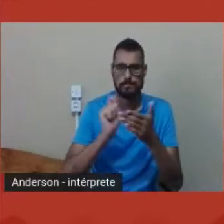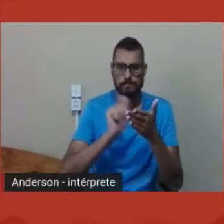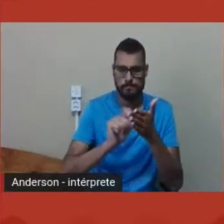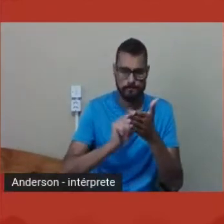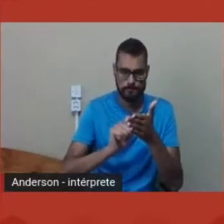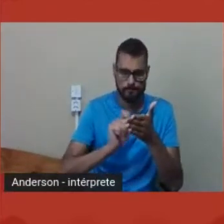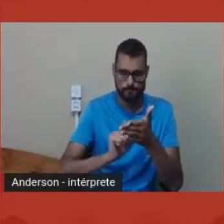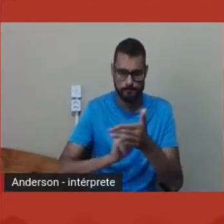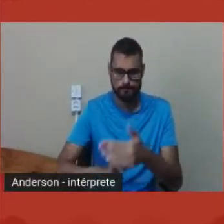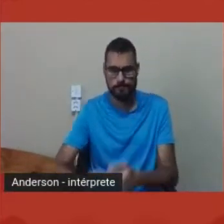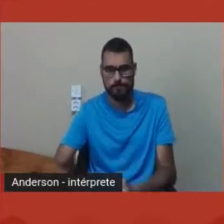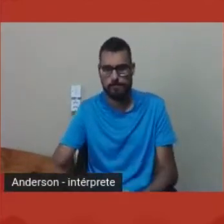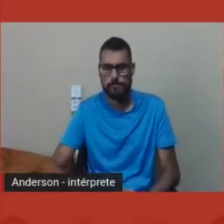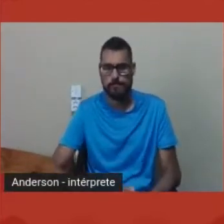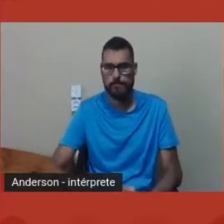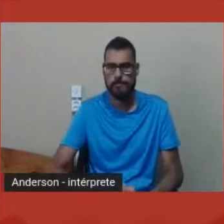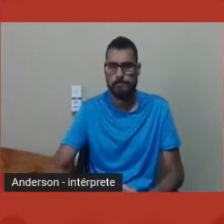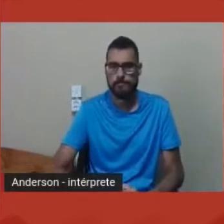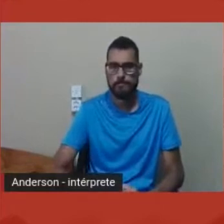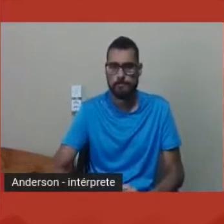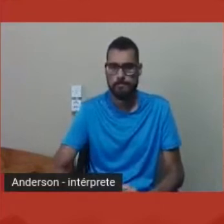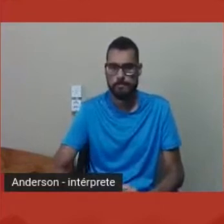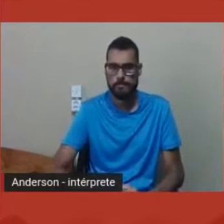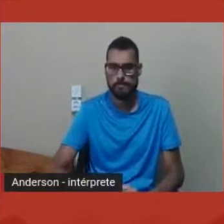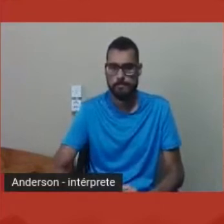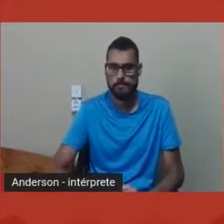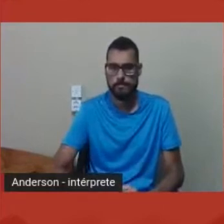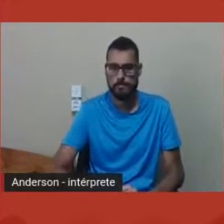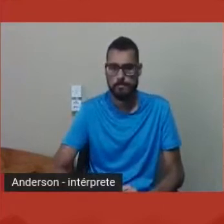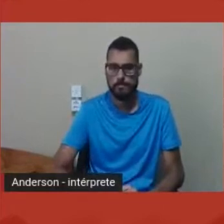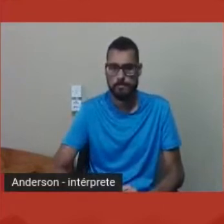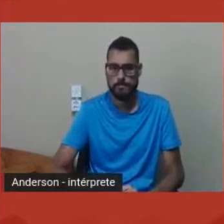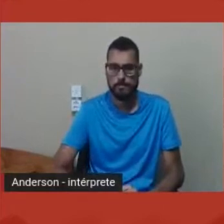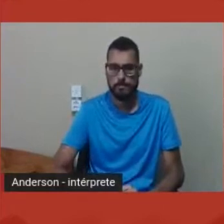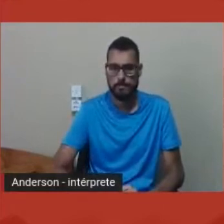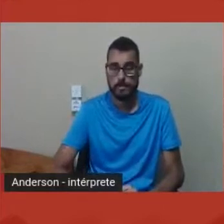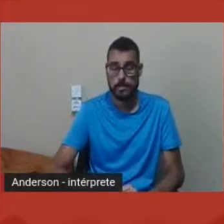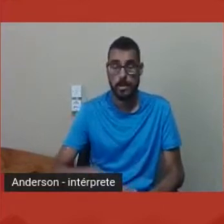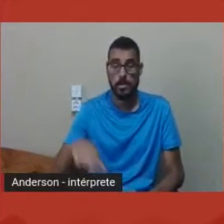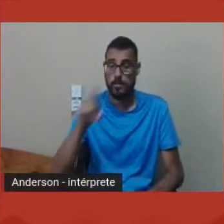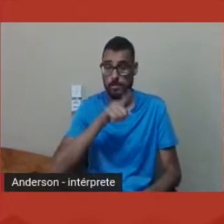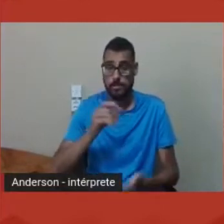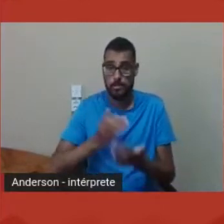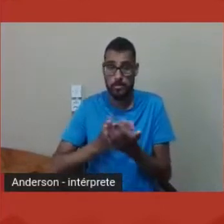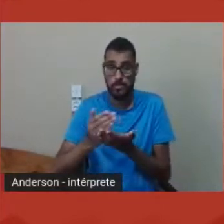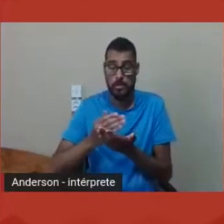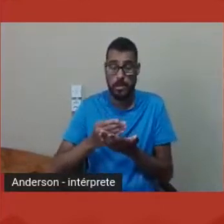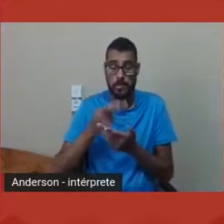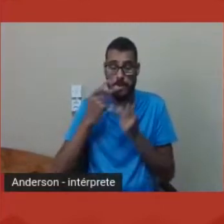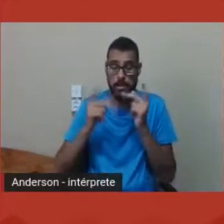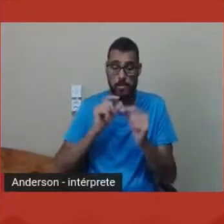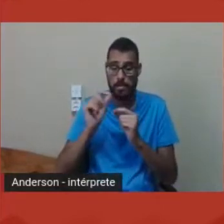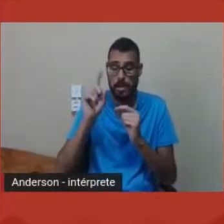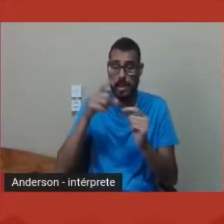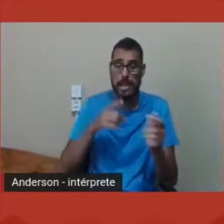Vamos lá, vou escrever. Pessoal, vocês estão começando a levantar o que a gente chama de questões de aprendizagem. Então, se vocês